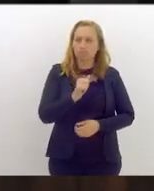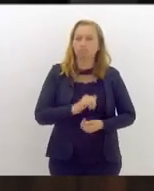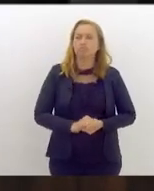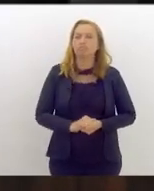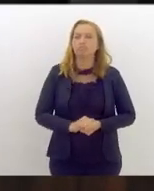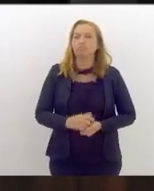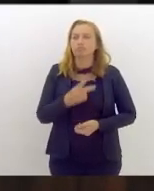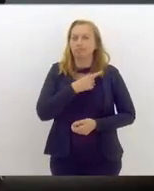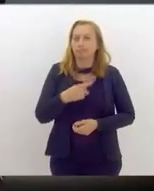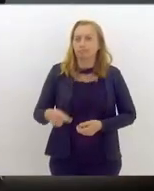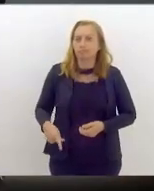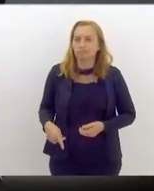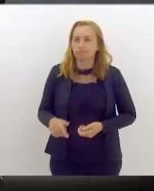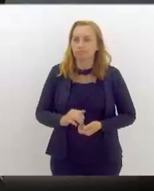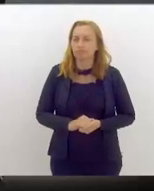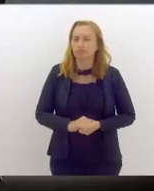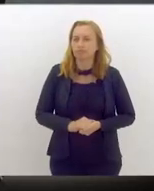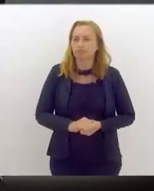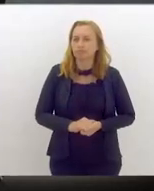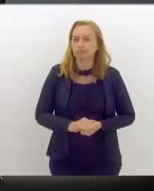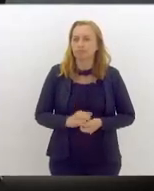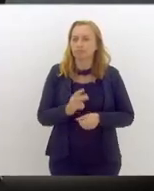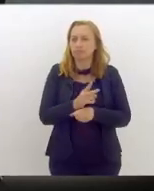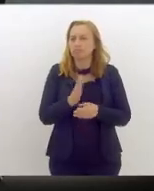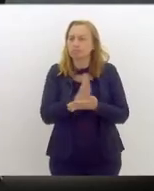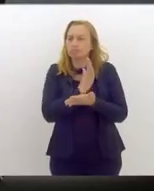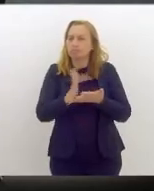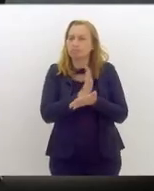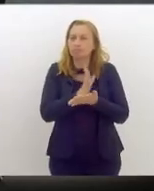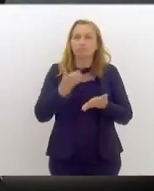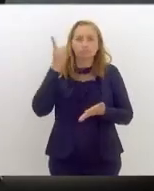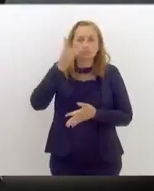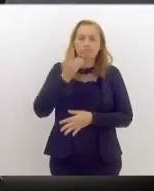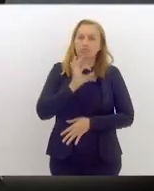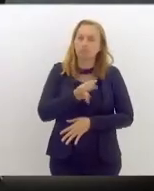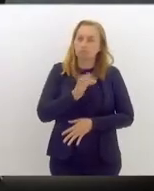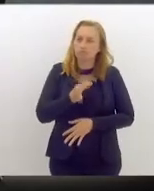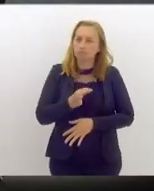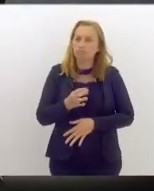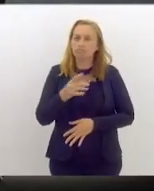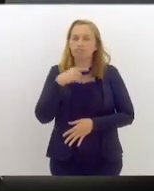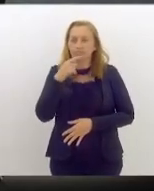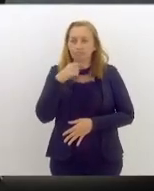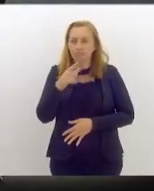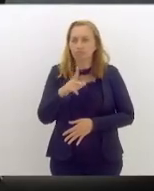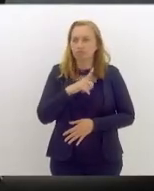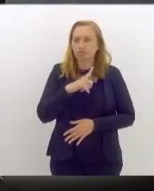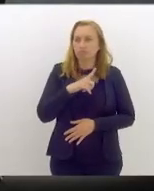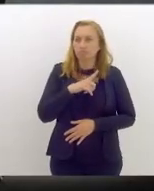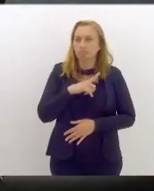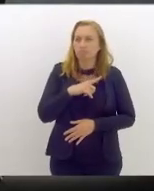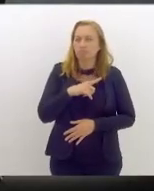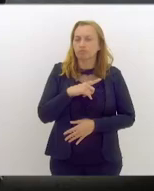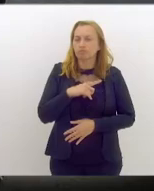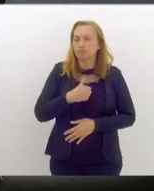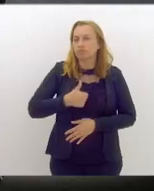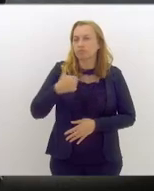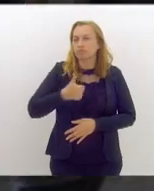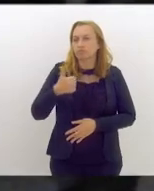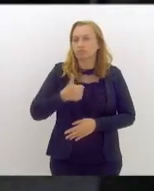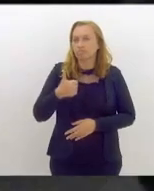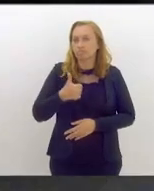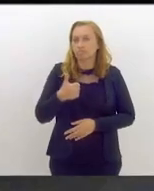Presidente eu fui procurado por alguns deputados e de fato também me surja dúvida sobre primeiro lugar